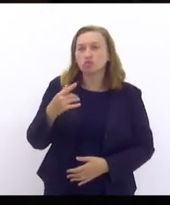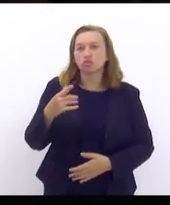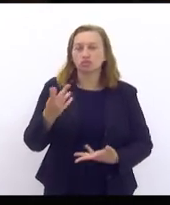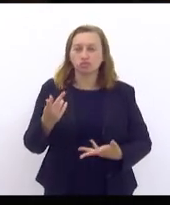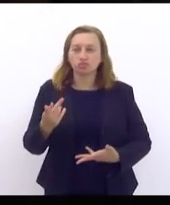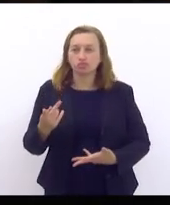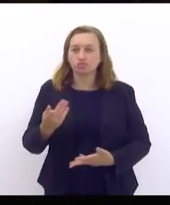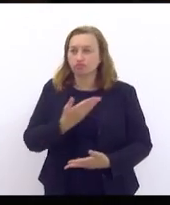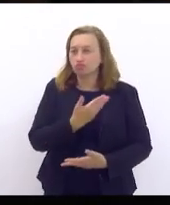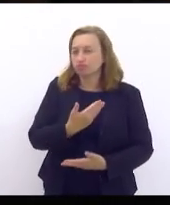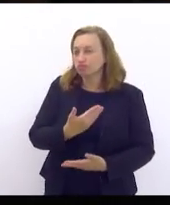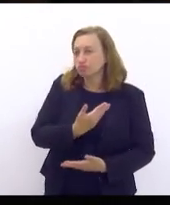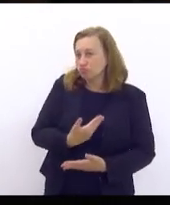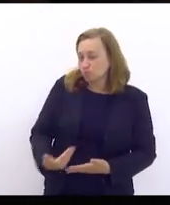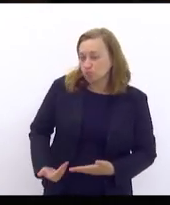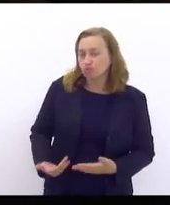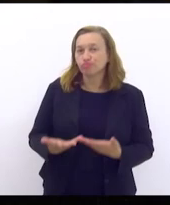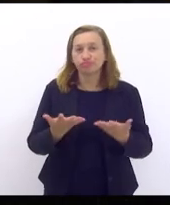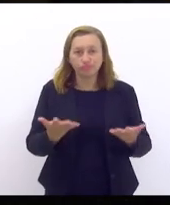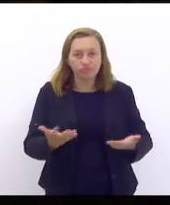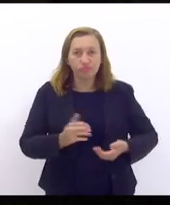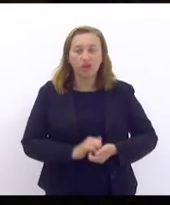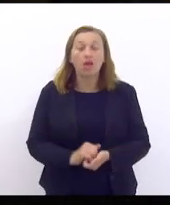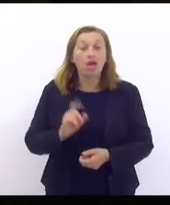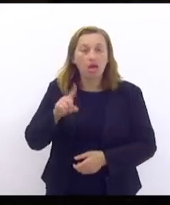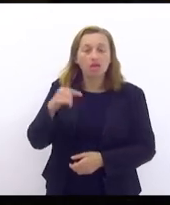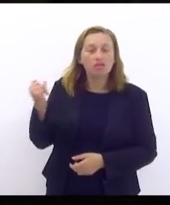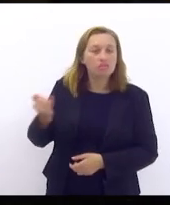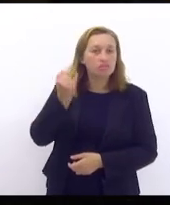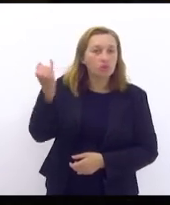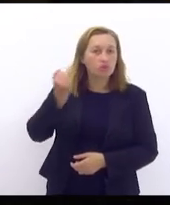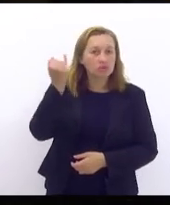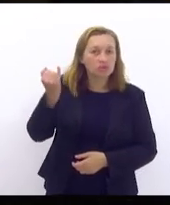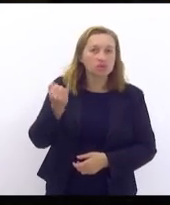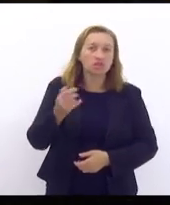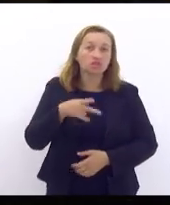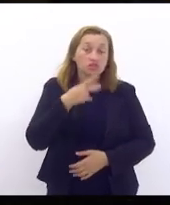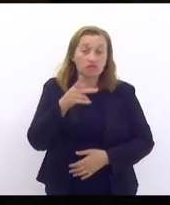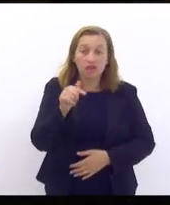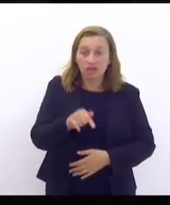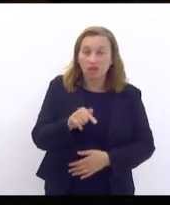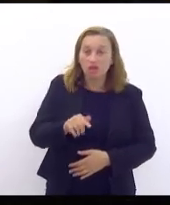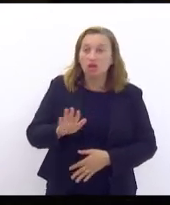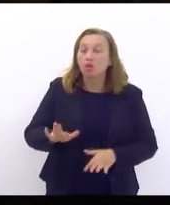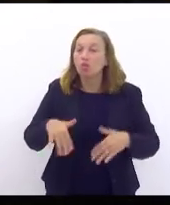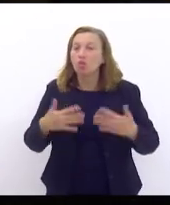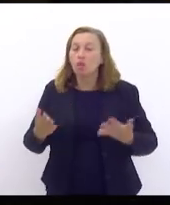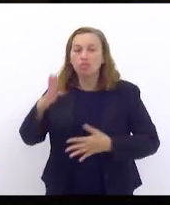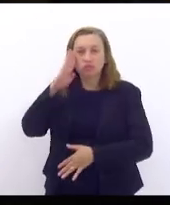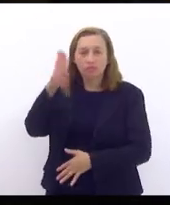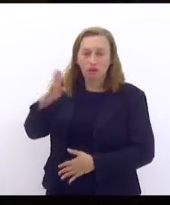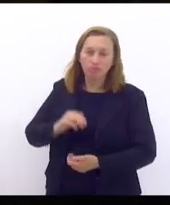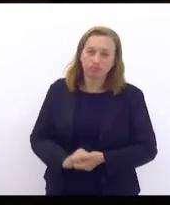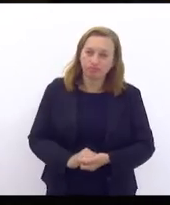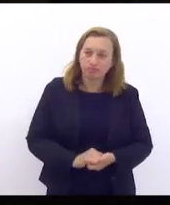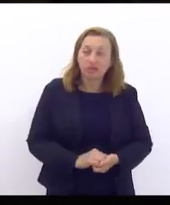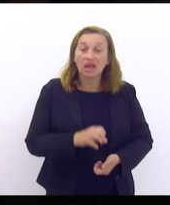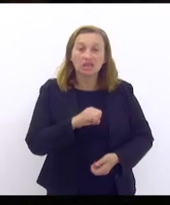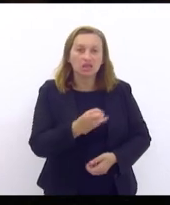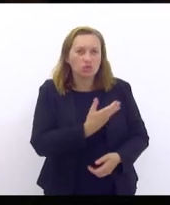exemplo. Então, é importante que a gente diga aqui qual é a prioridade.